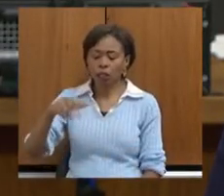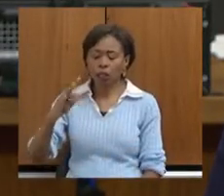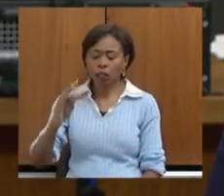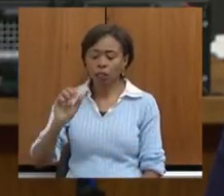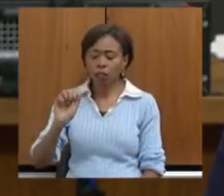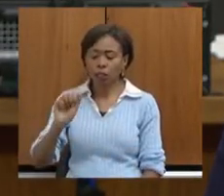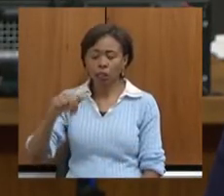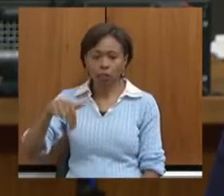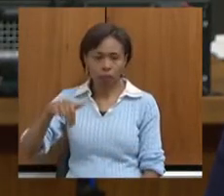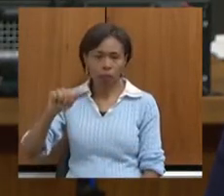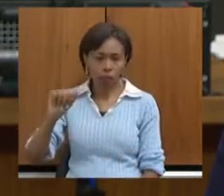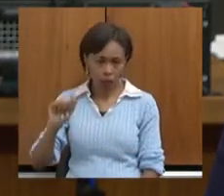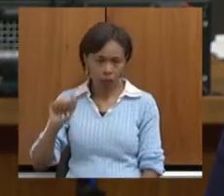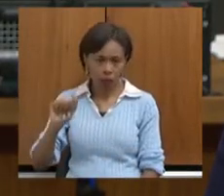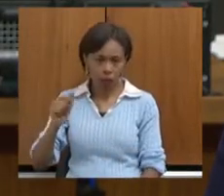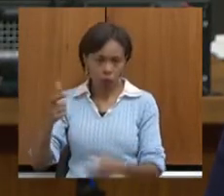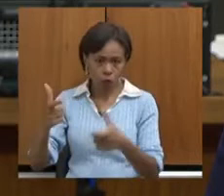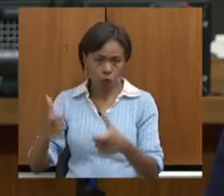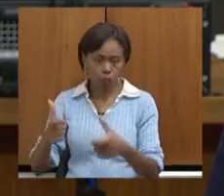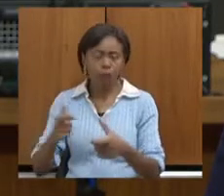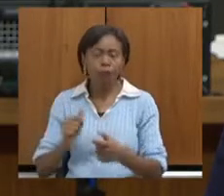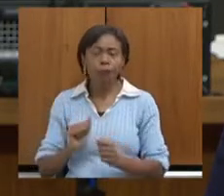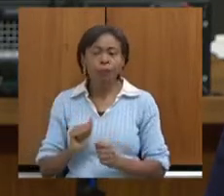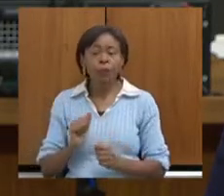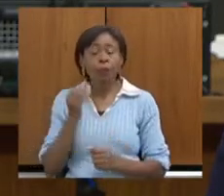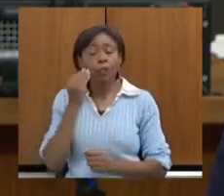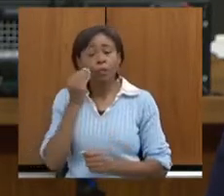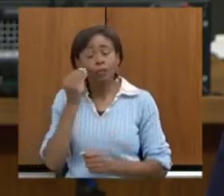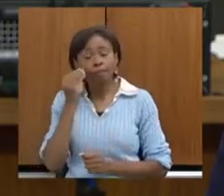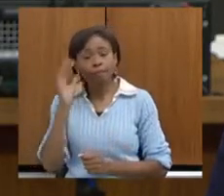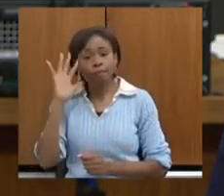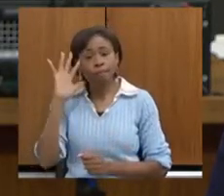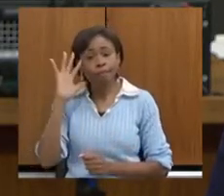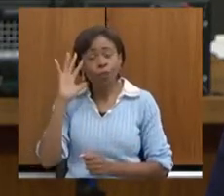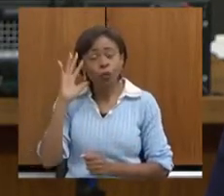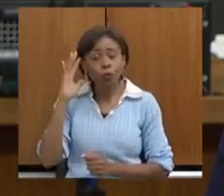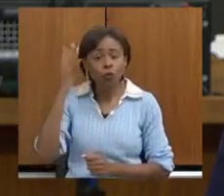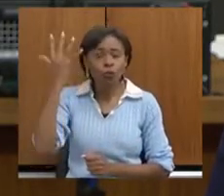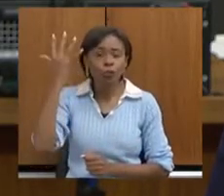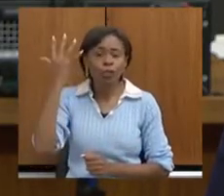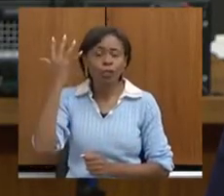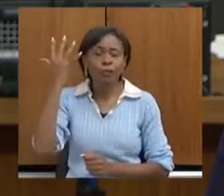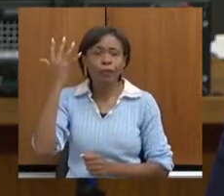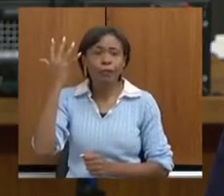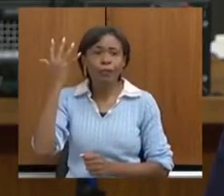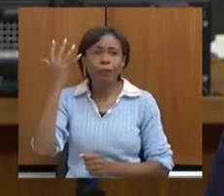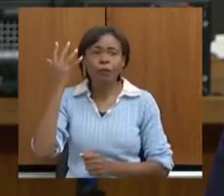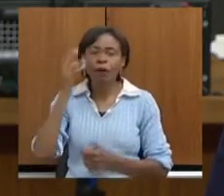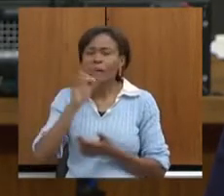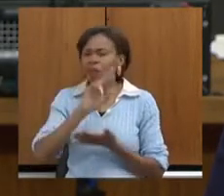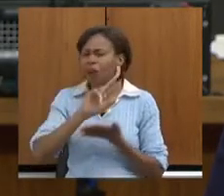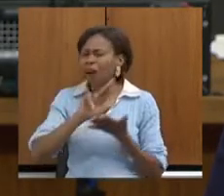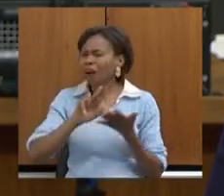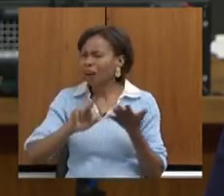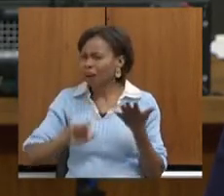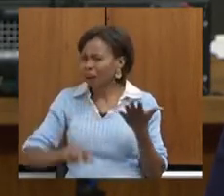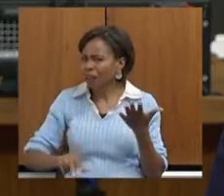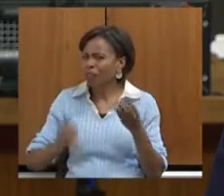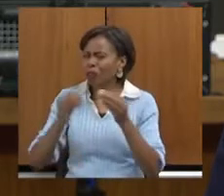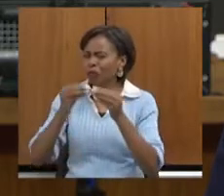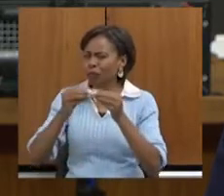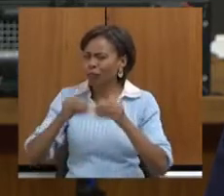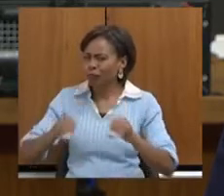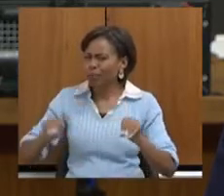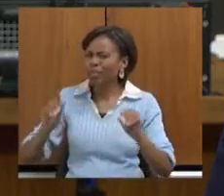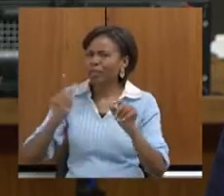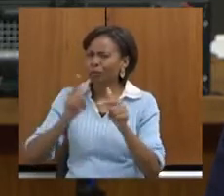para tentar solucionar uma série de danos né que aquela